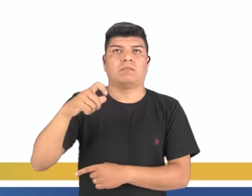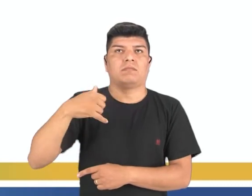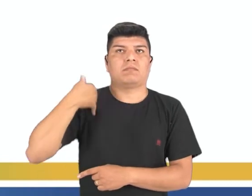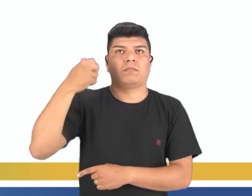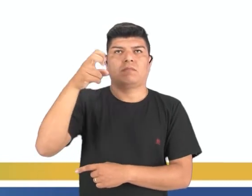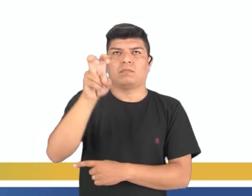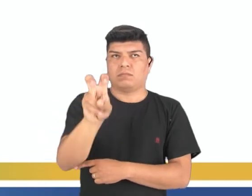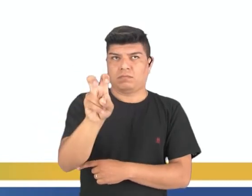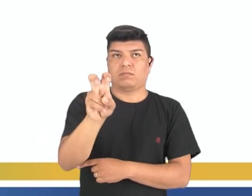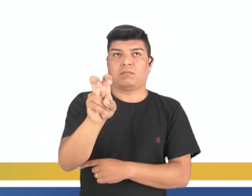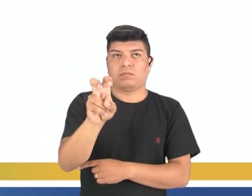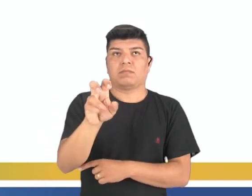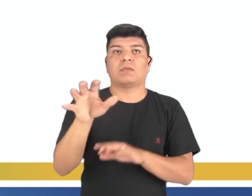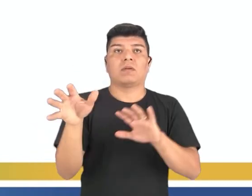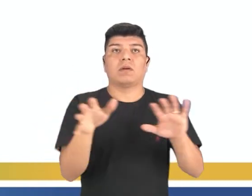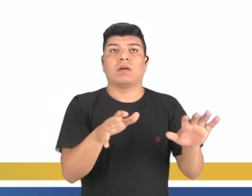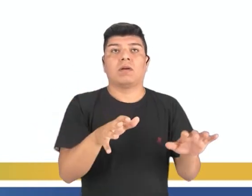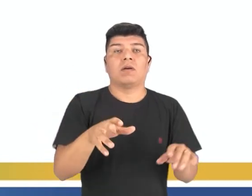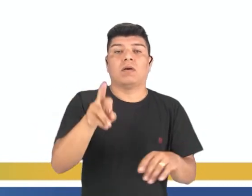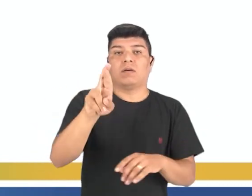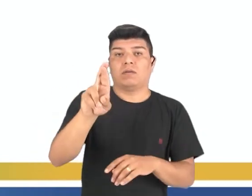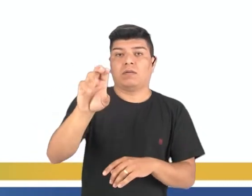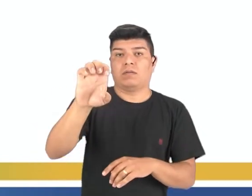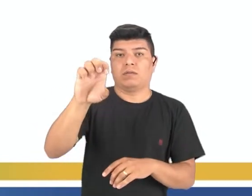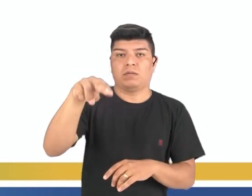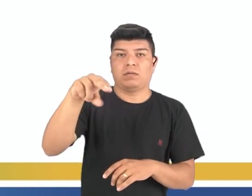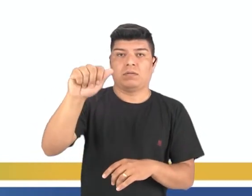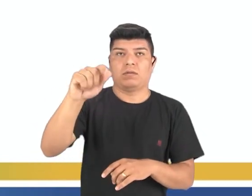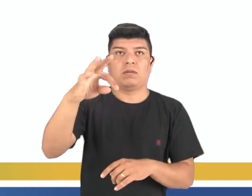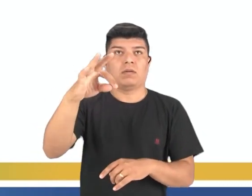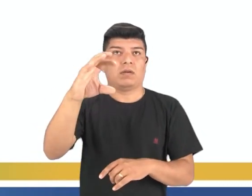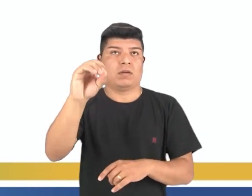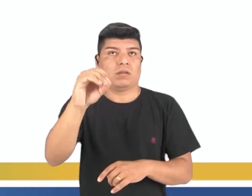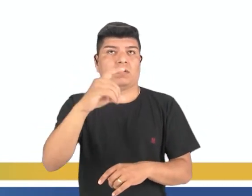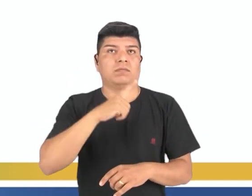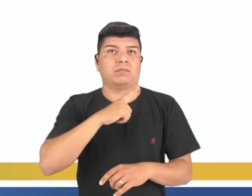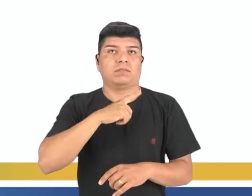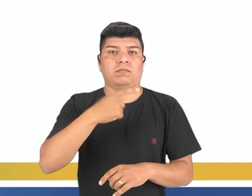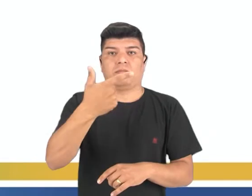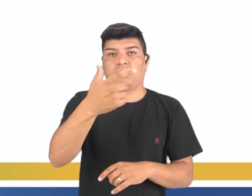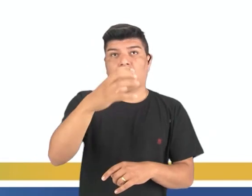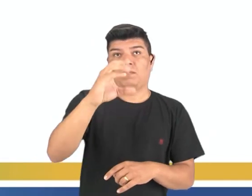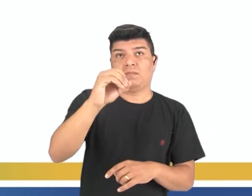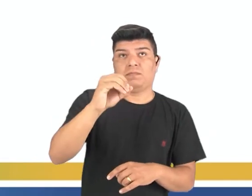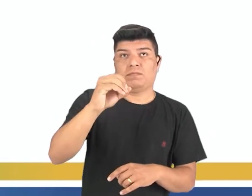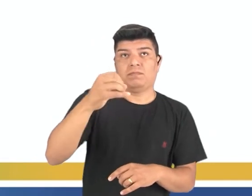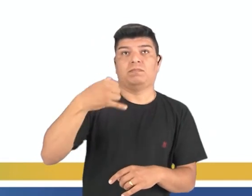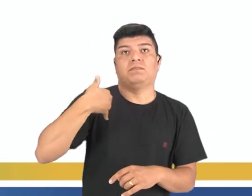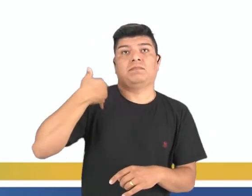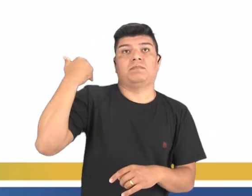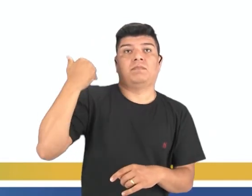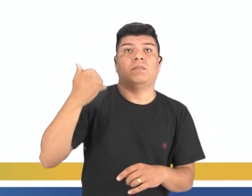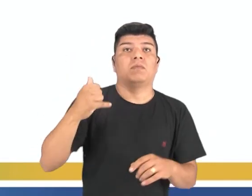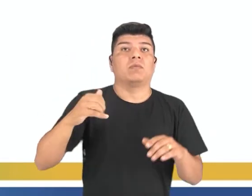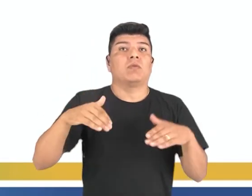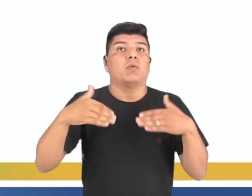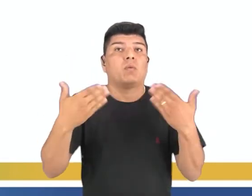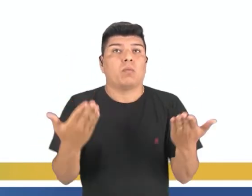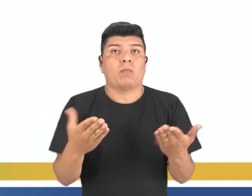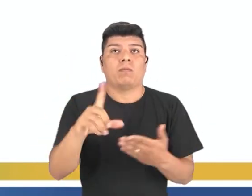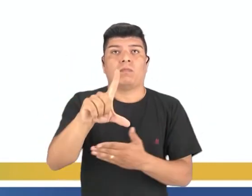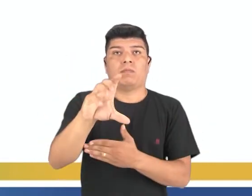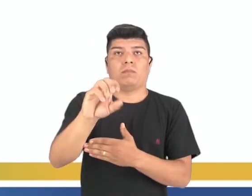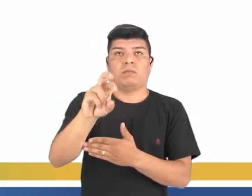anos? Será que quando a idade de Renato dobra, né? Quando a idade de Renato dobrar, a idade de